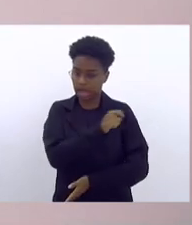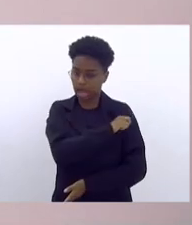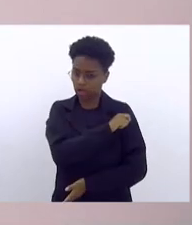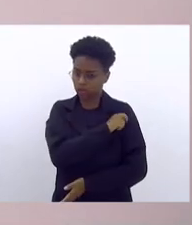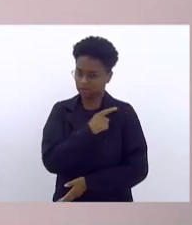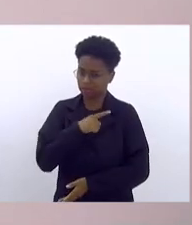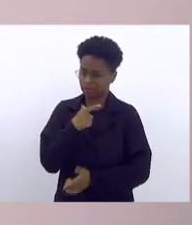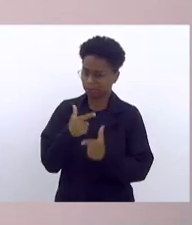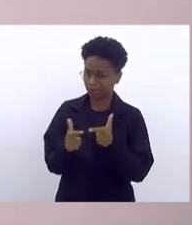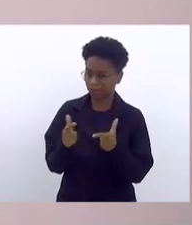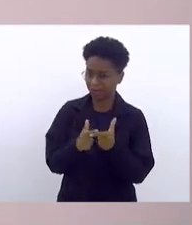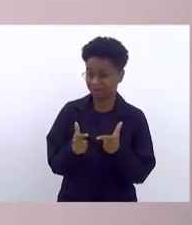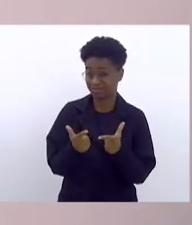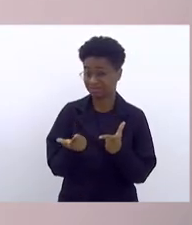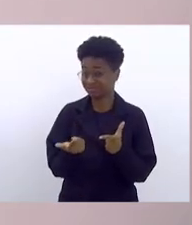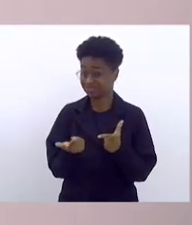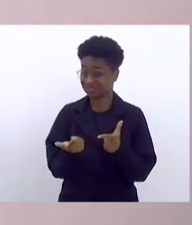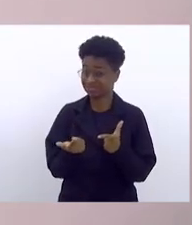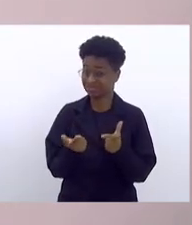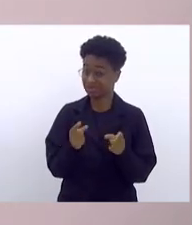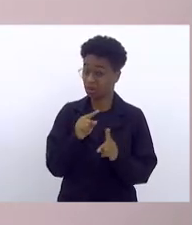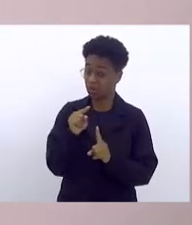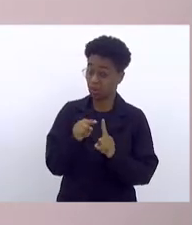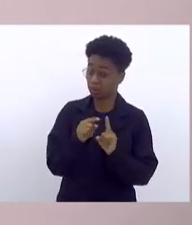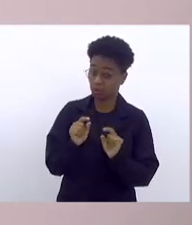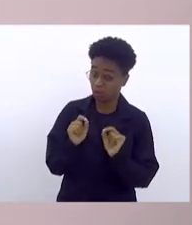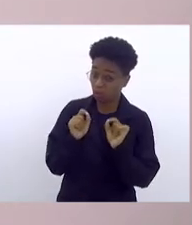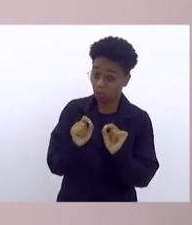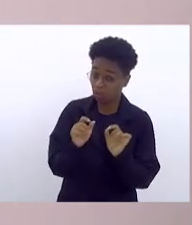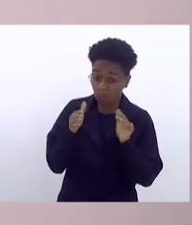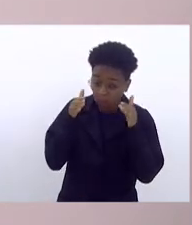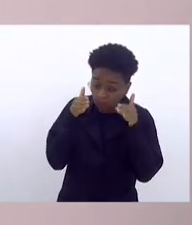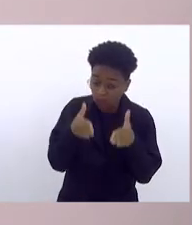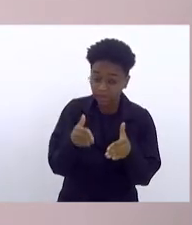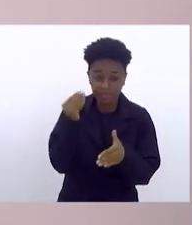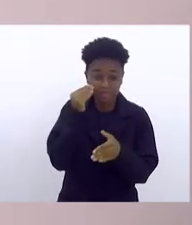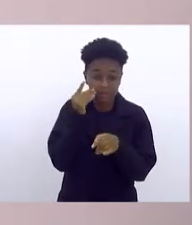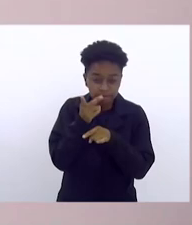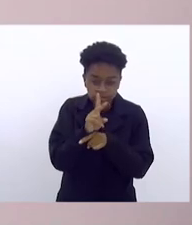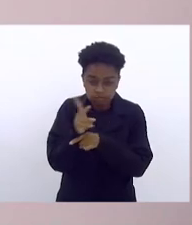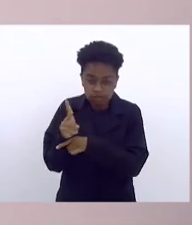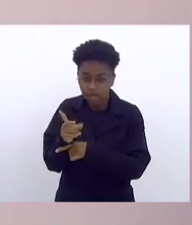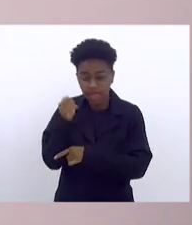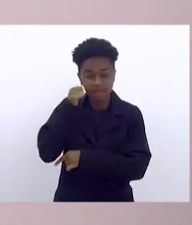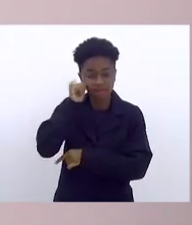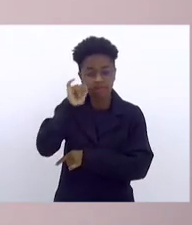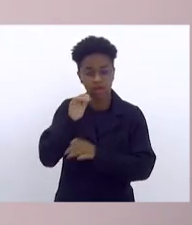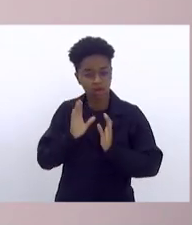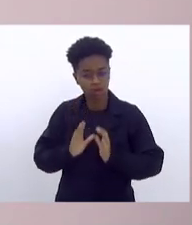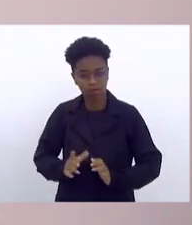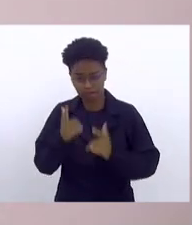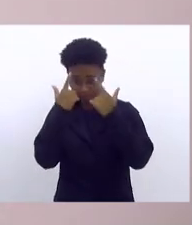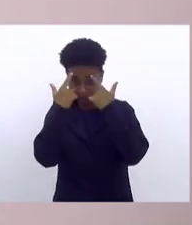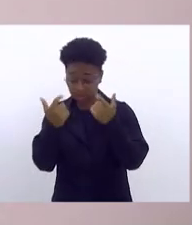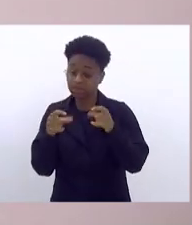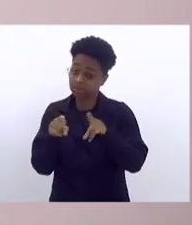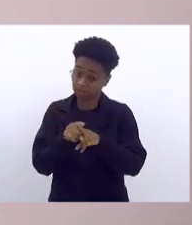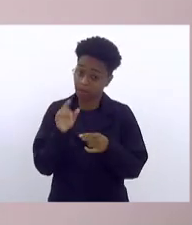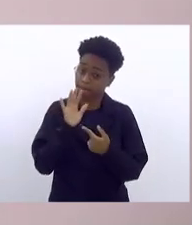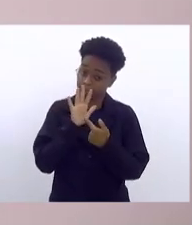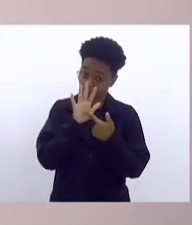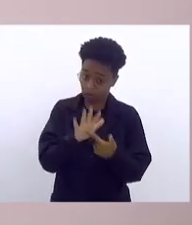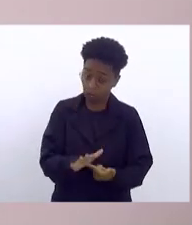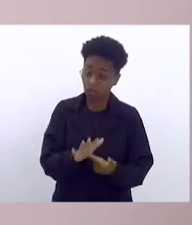problemáticos com esta finalidade tentando monitorar e evitar comportamentos violentos também se mostra